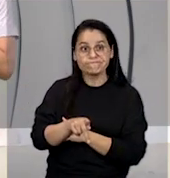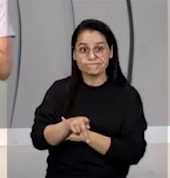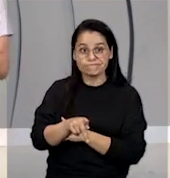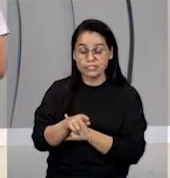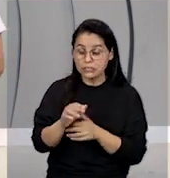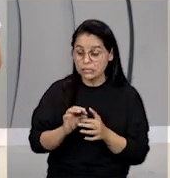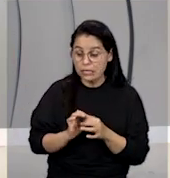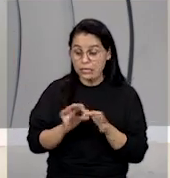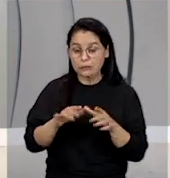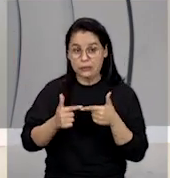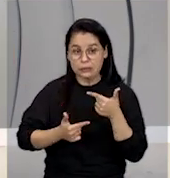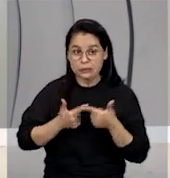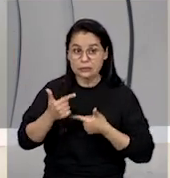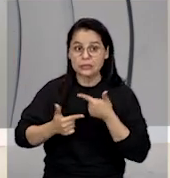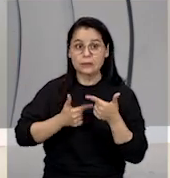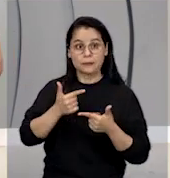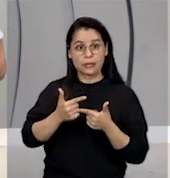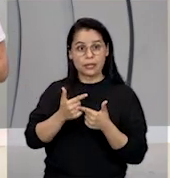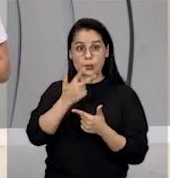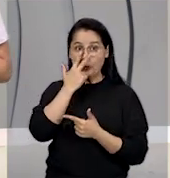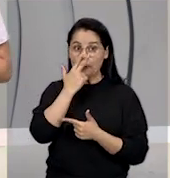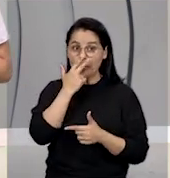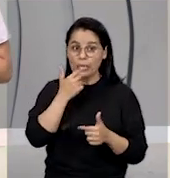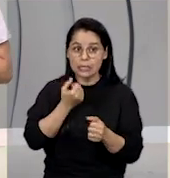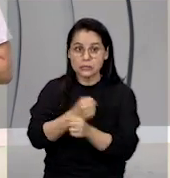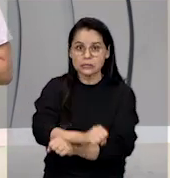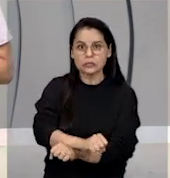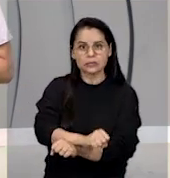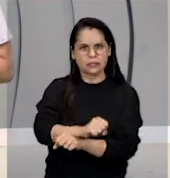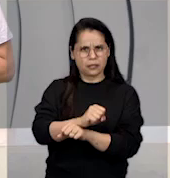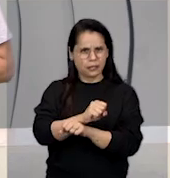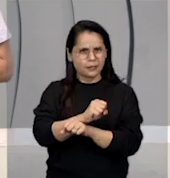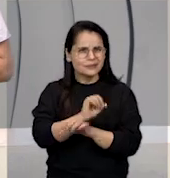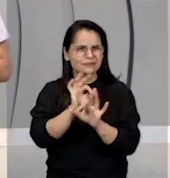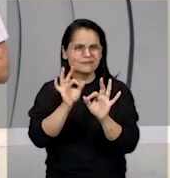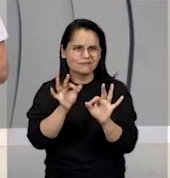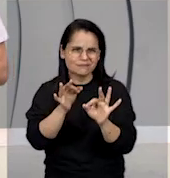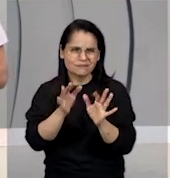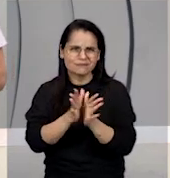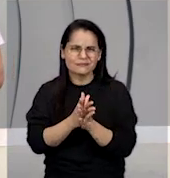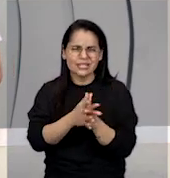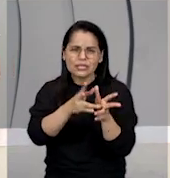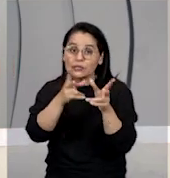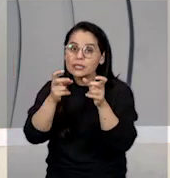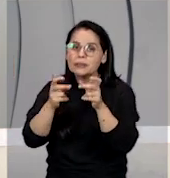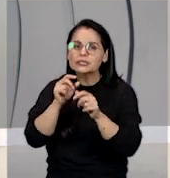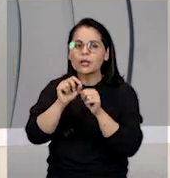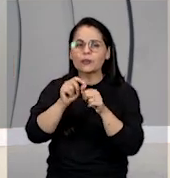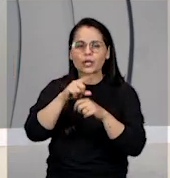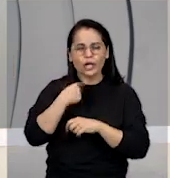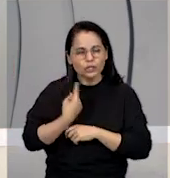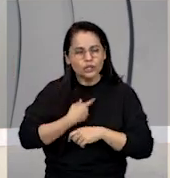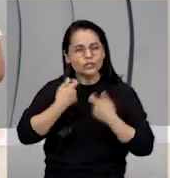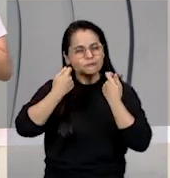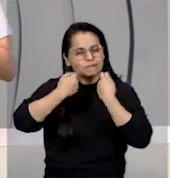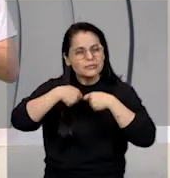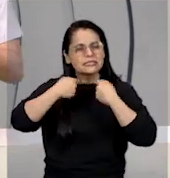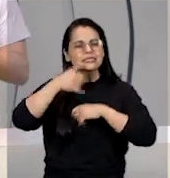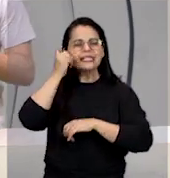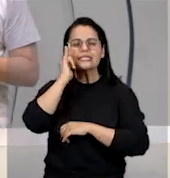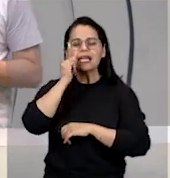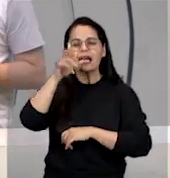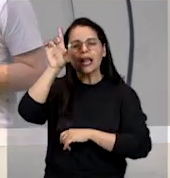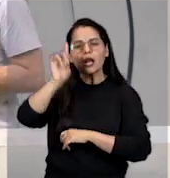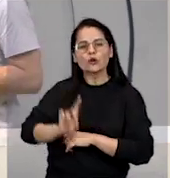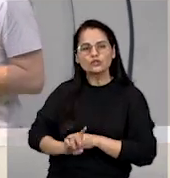libertas e trabalhos análogos ao escravo. A escravidão. Percebe então que a gente precisa declarar esses direitos porque a gente